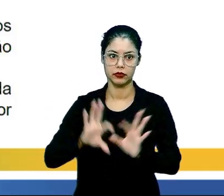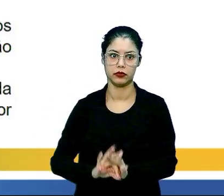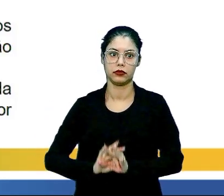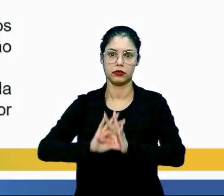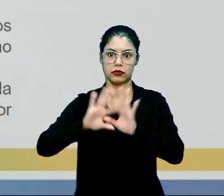errada.